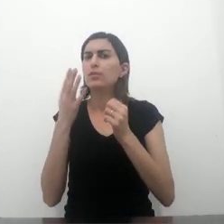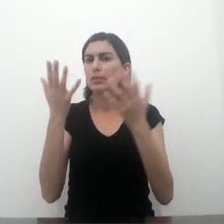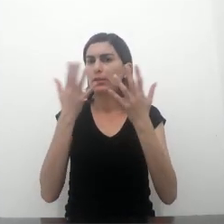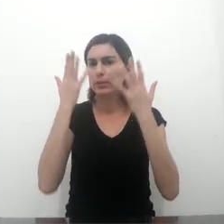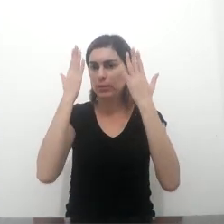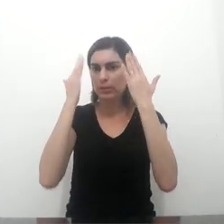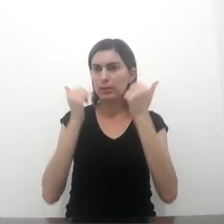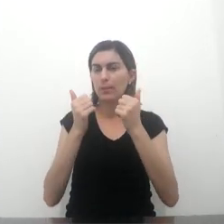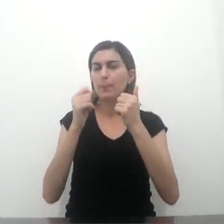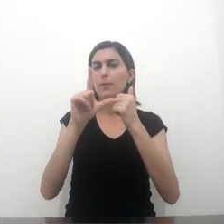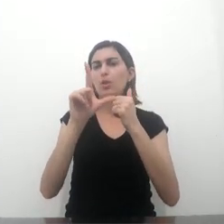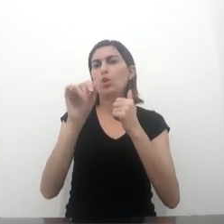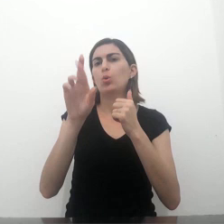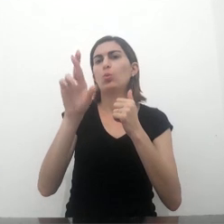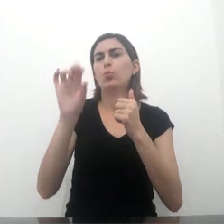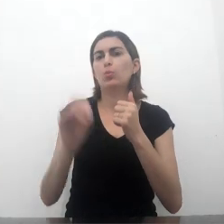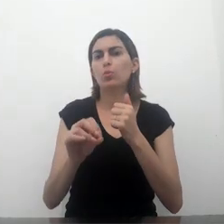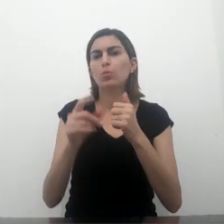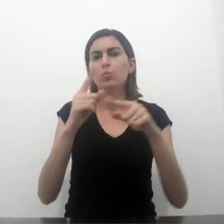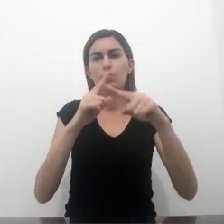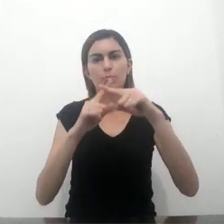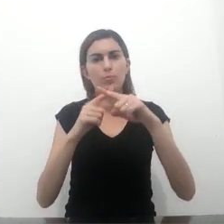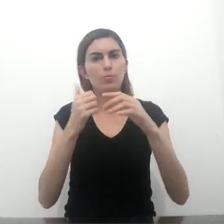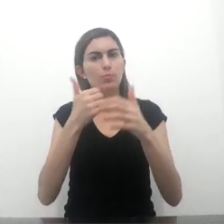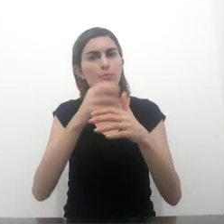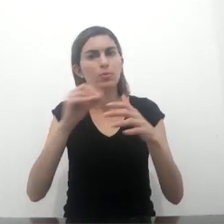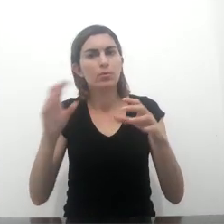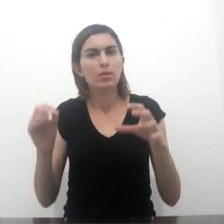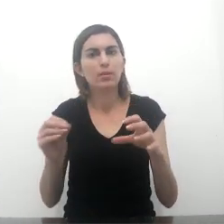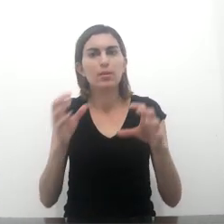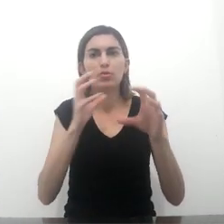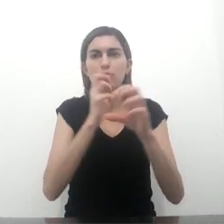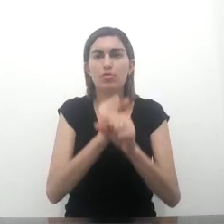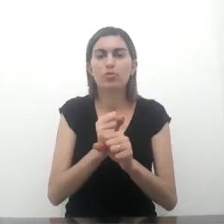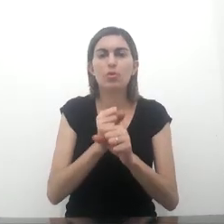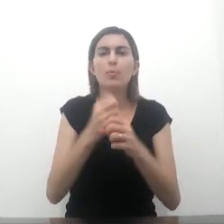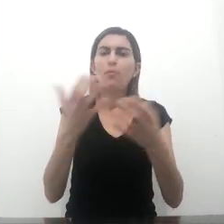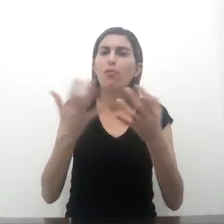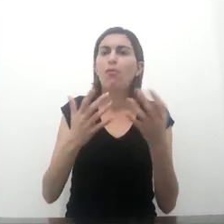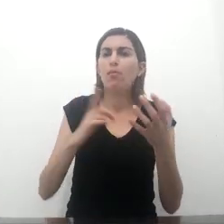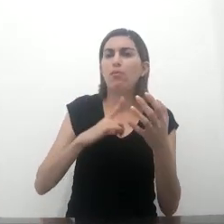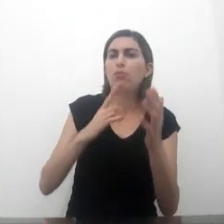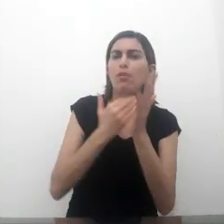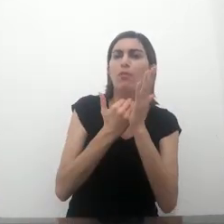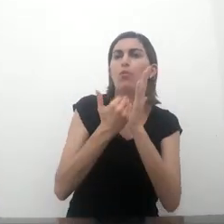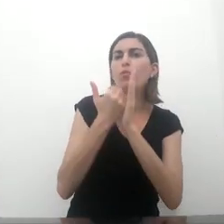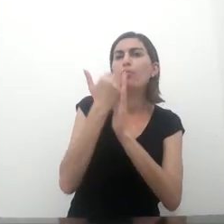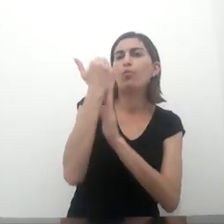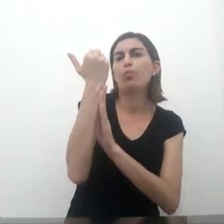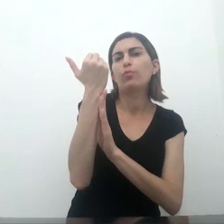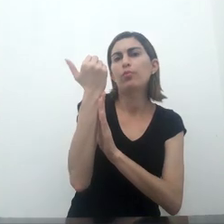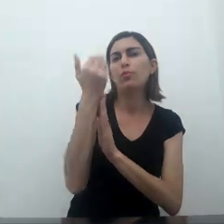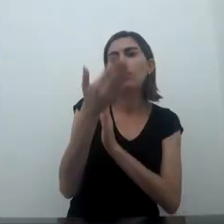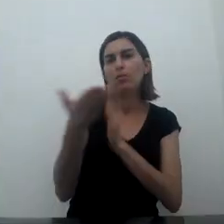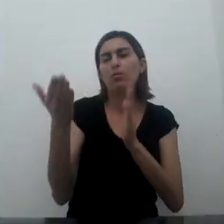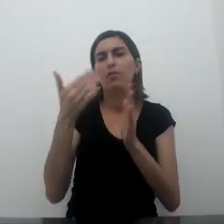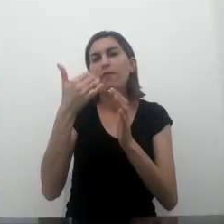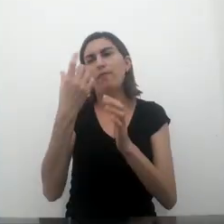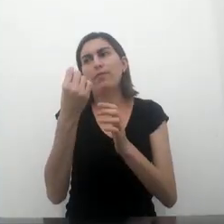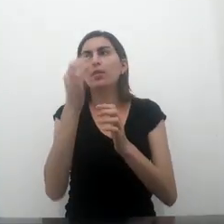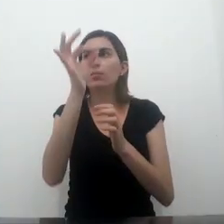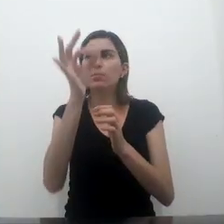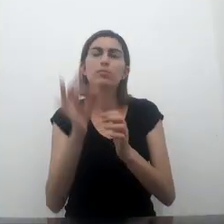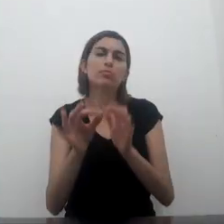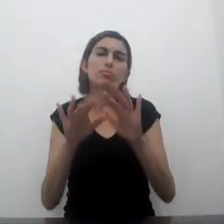se você quer saber o lucro, você acha a porcentagem e soma. Ele teve um aumento